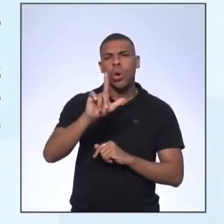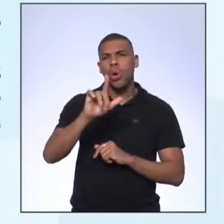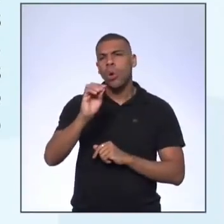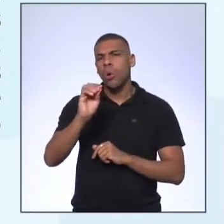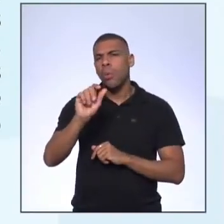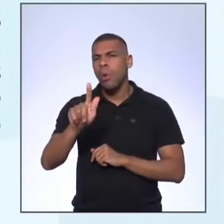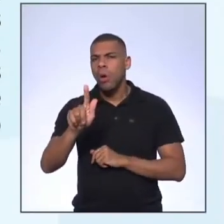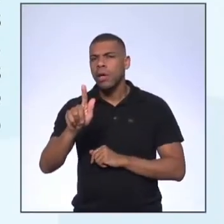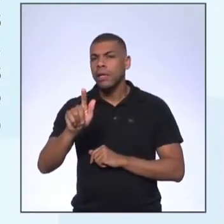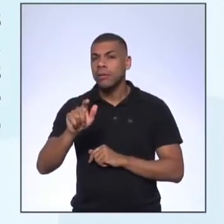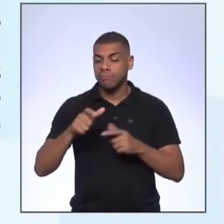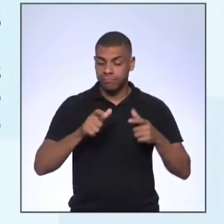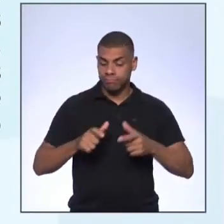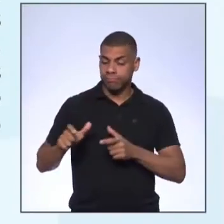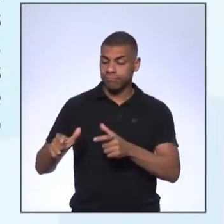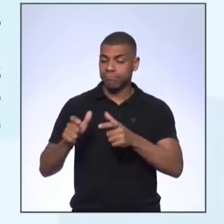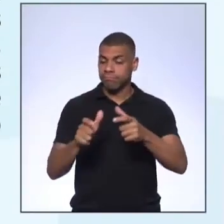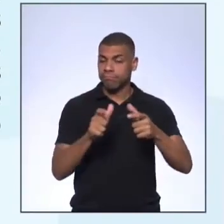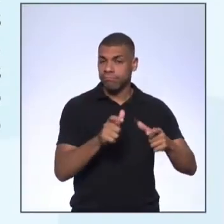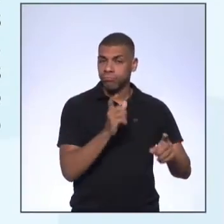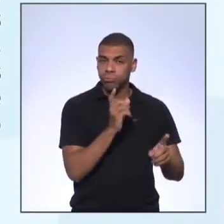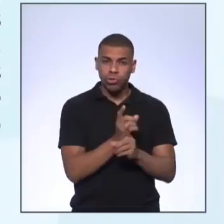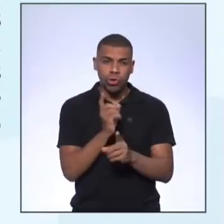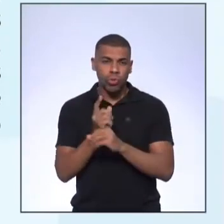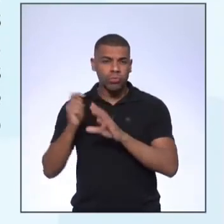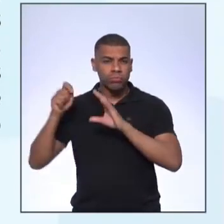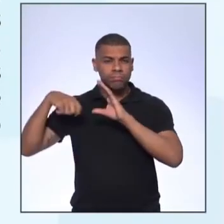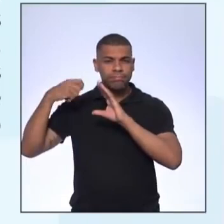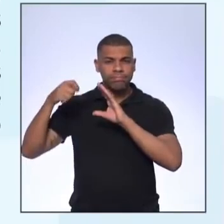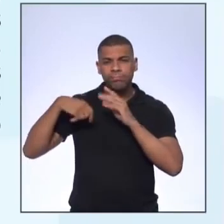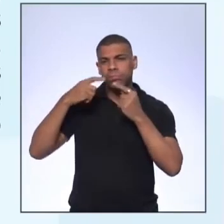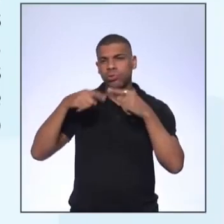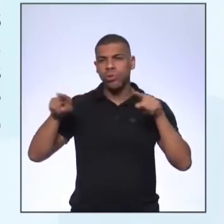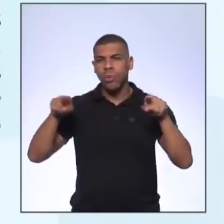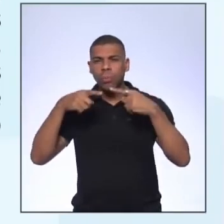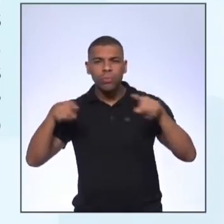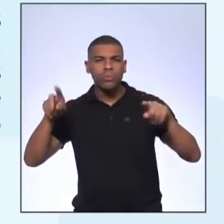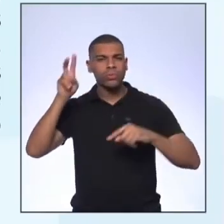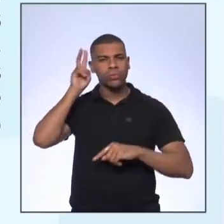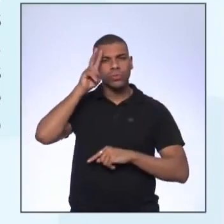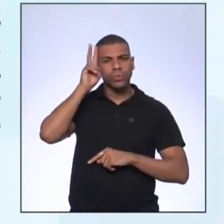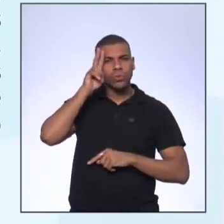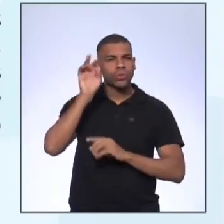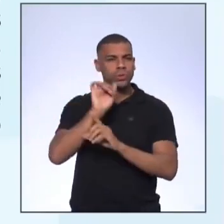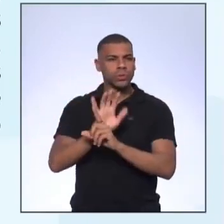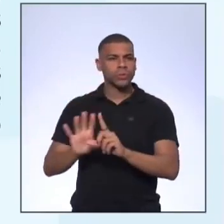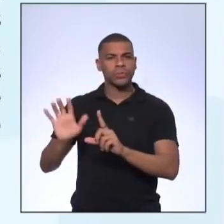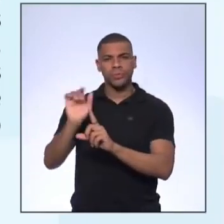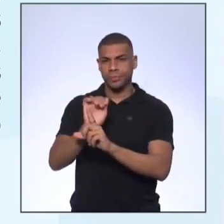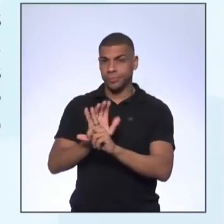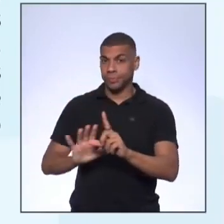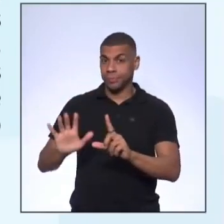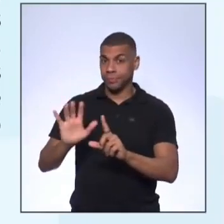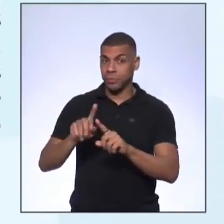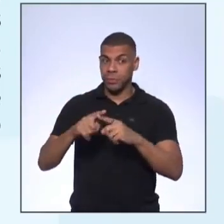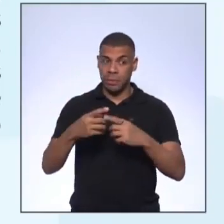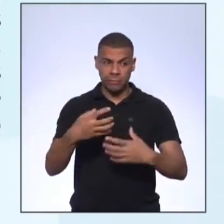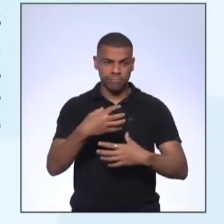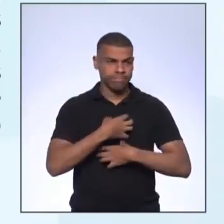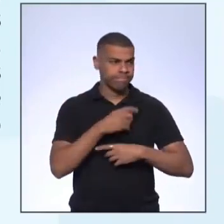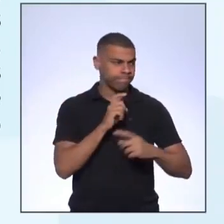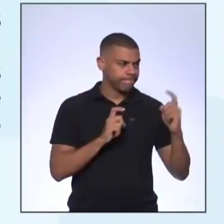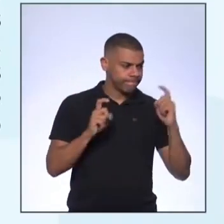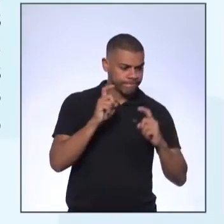fotoblogs e locais onde podem encontrar vídeos, músicas, histórias e imagens. Por outro lado, a preocupação dos